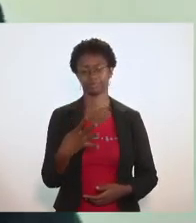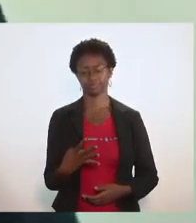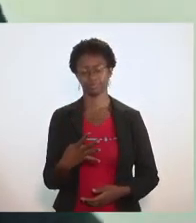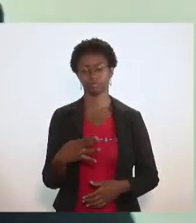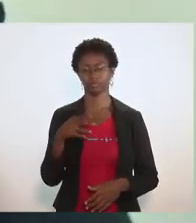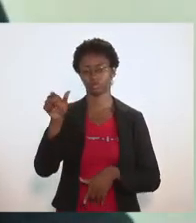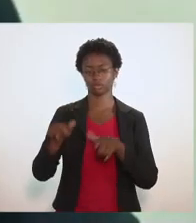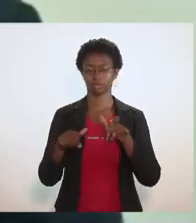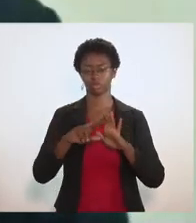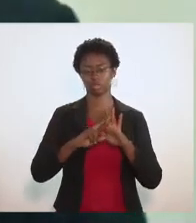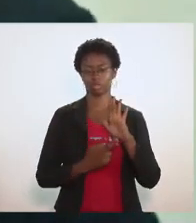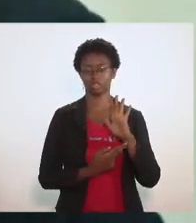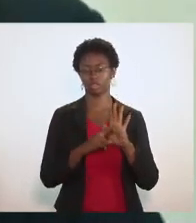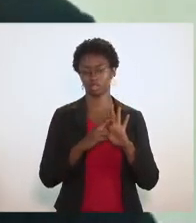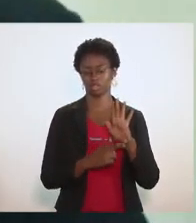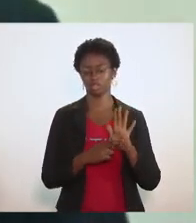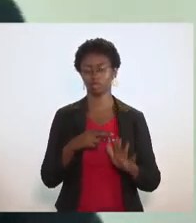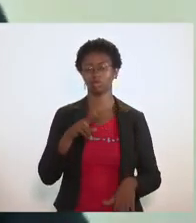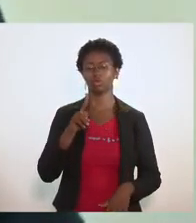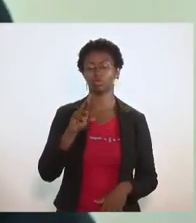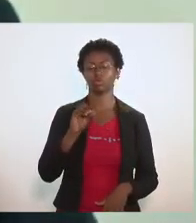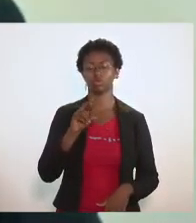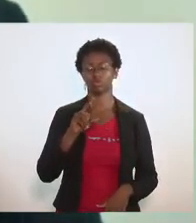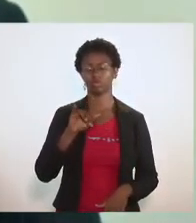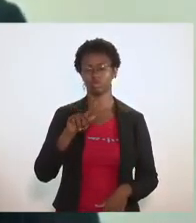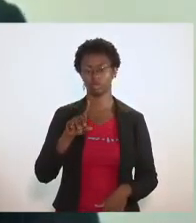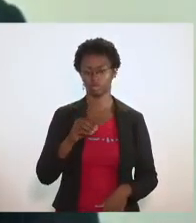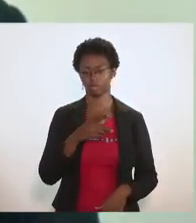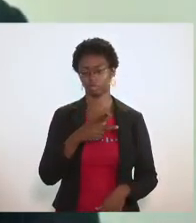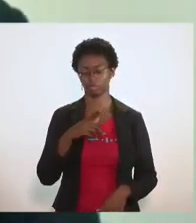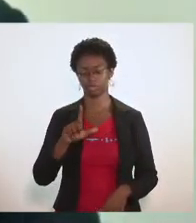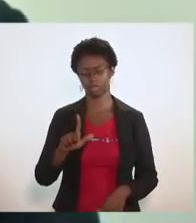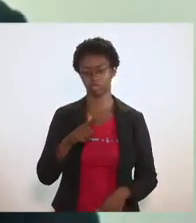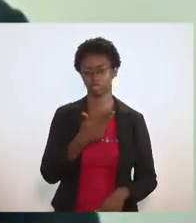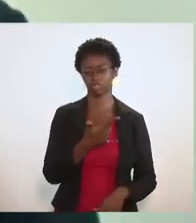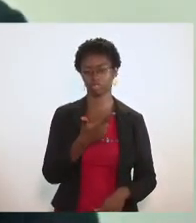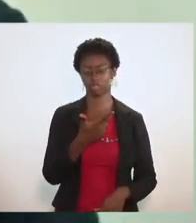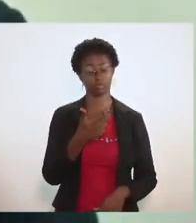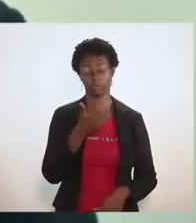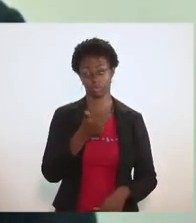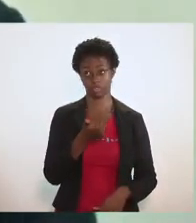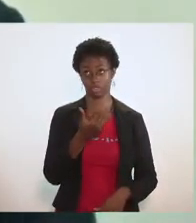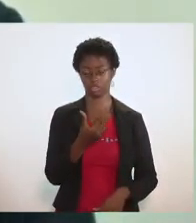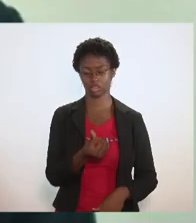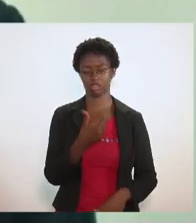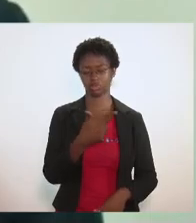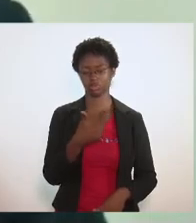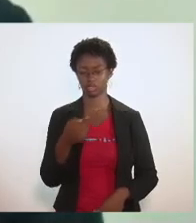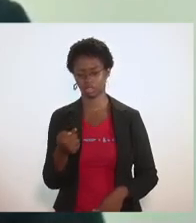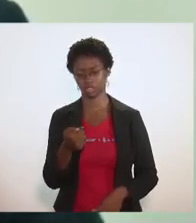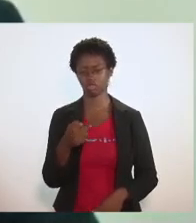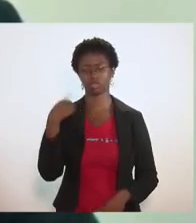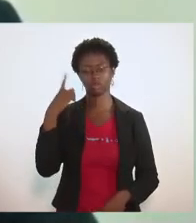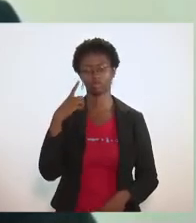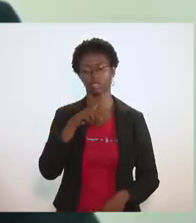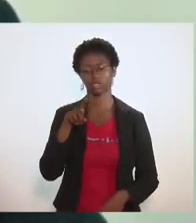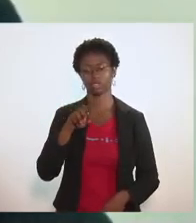lei 3419 de 2020, autoria do deputado Márcio Canelo, parecer pela juridicidade. Em discussão, em